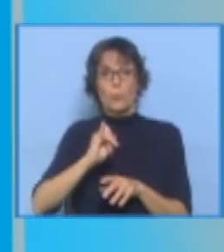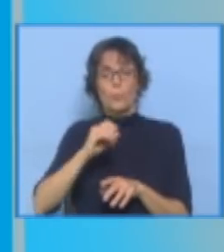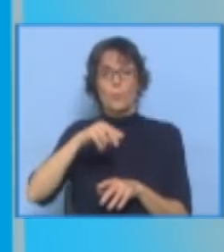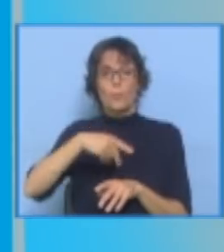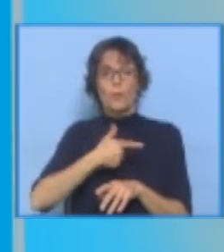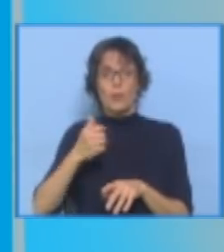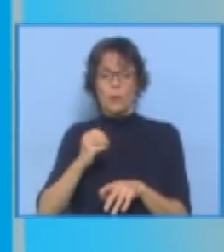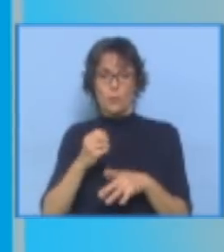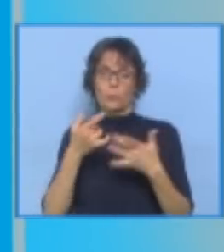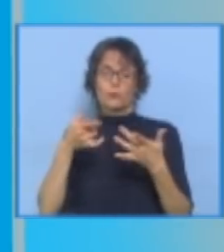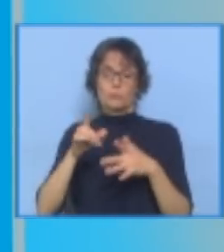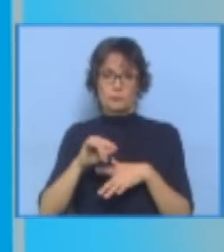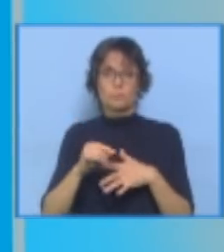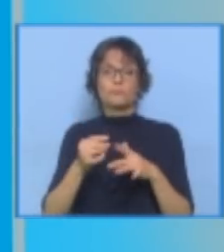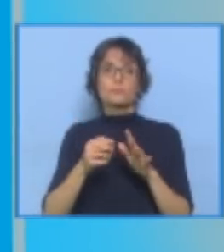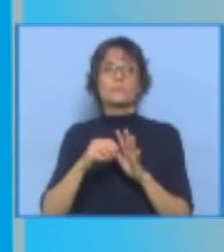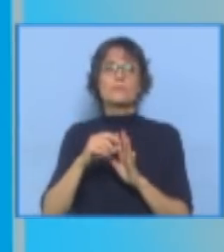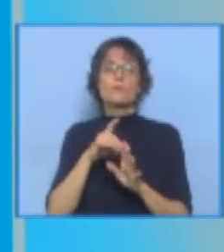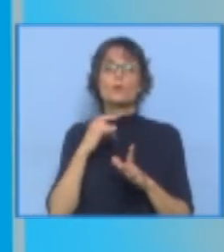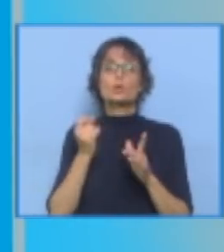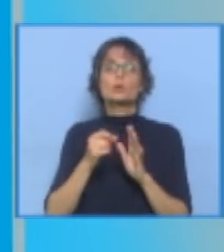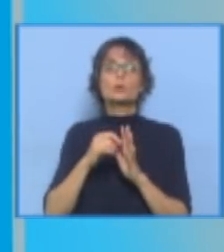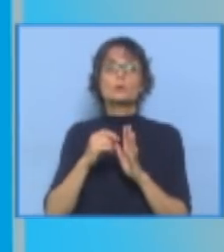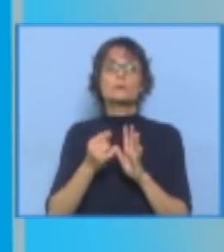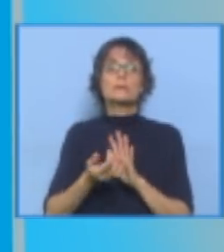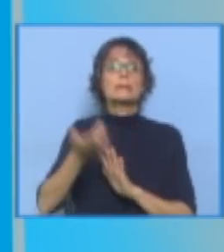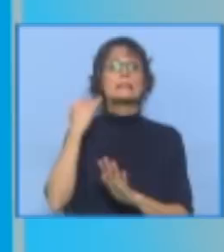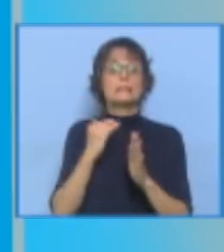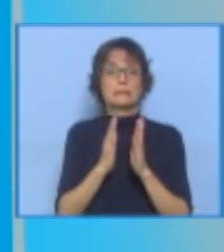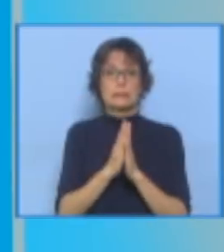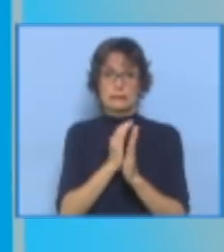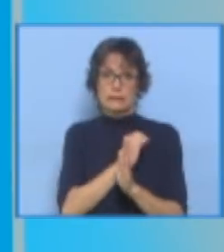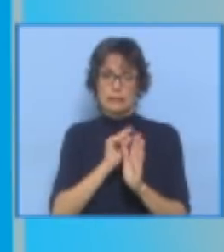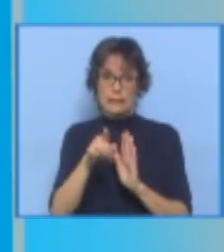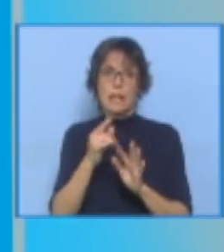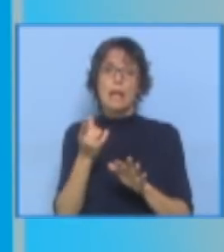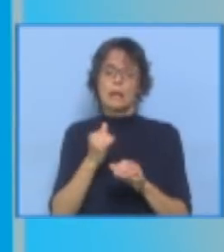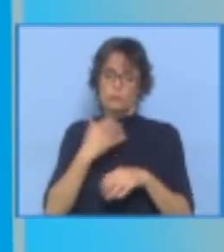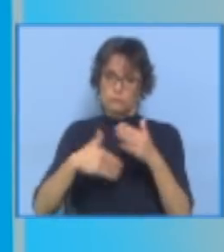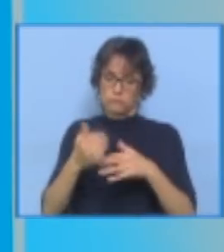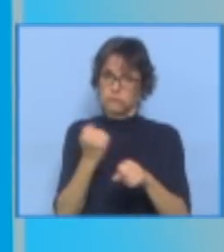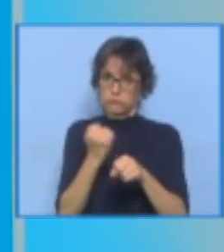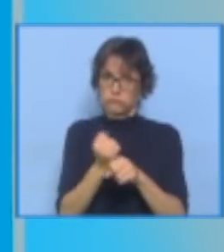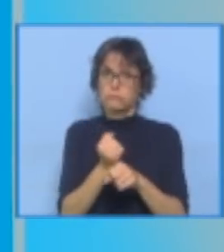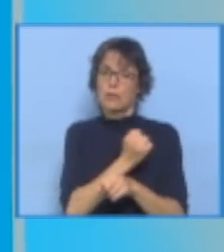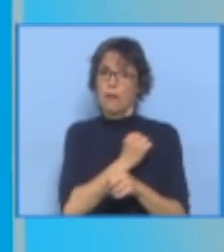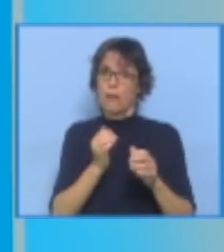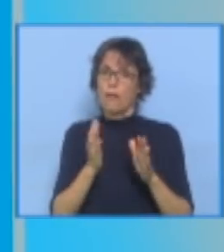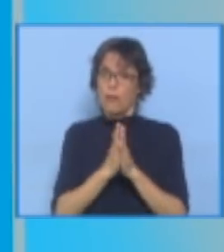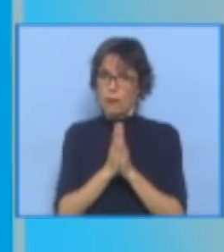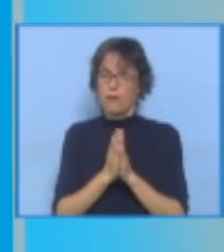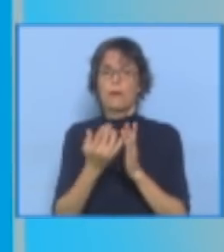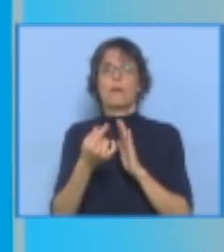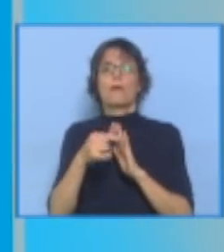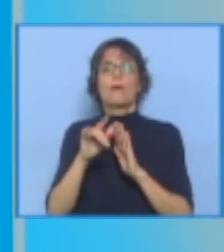paróquia do Campo Grande, e o Monsenhor Feitor Pinto, antigo pároco, mas que ainda lá está, graças a Deus, e bem de